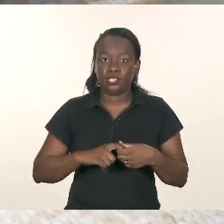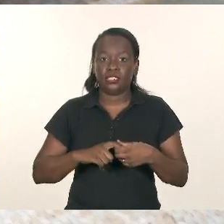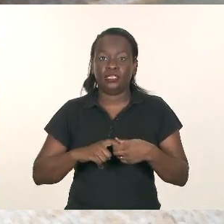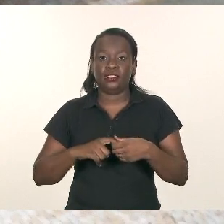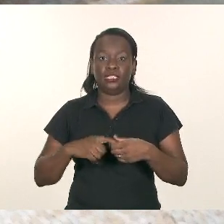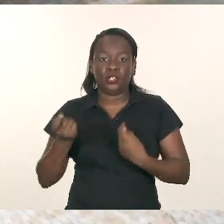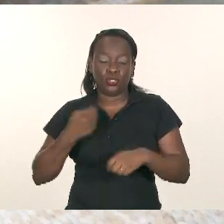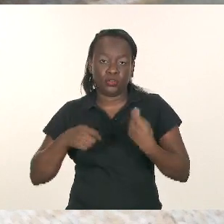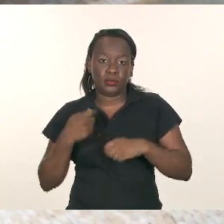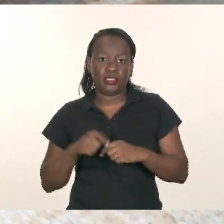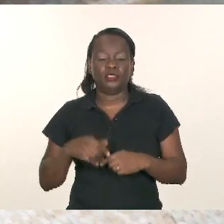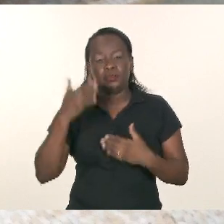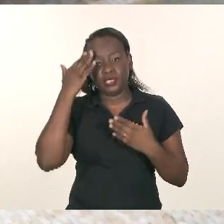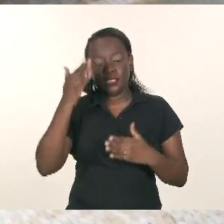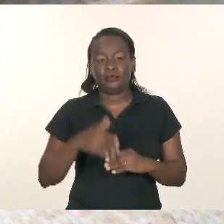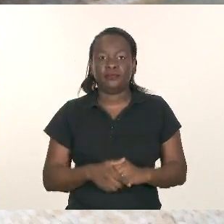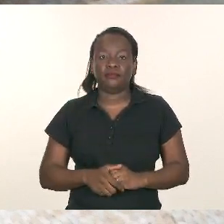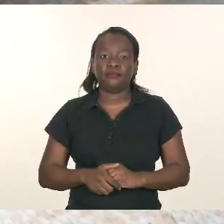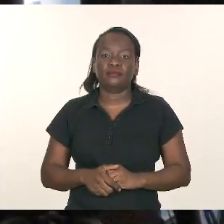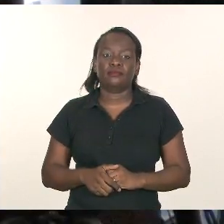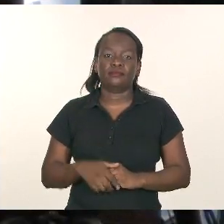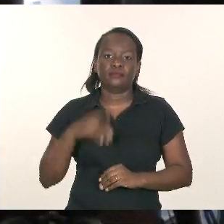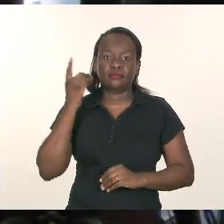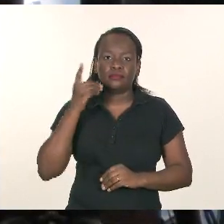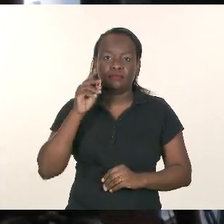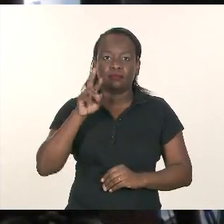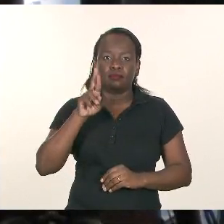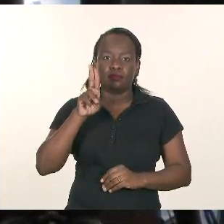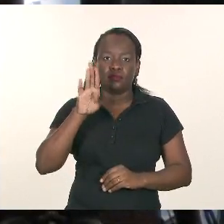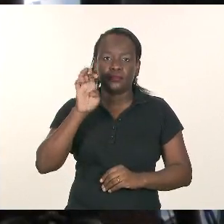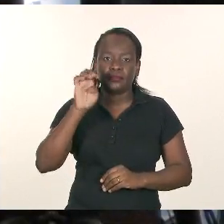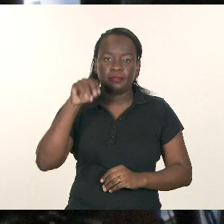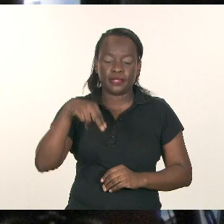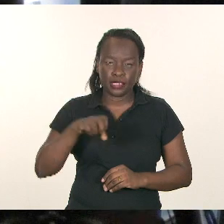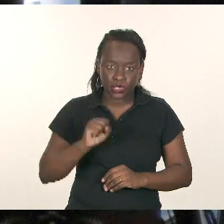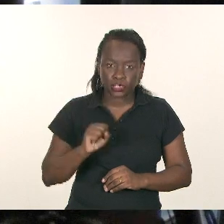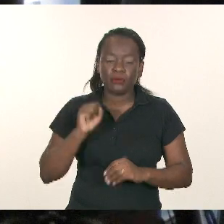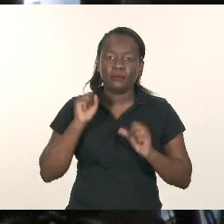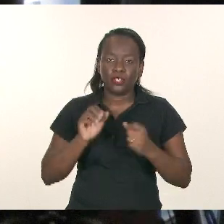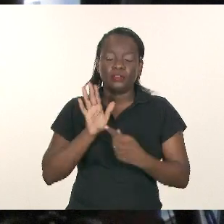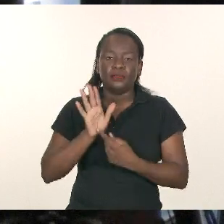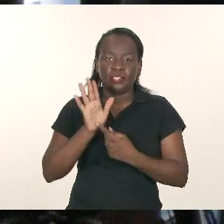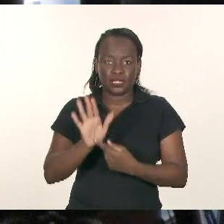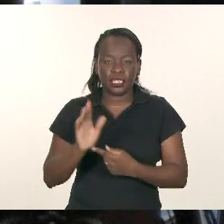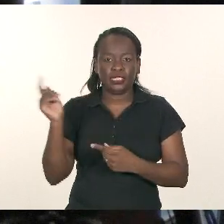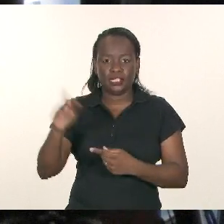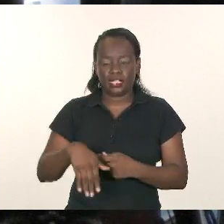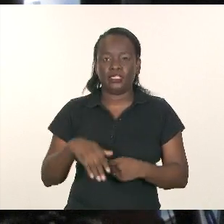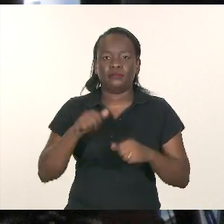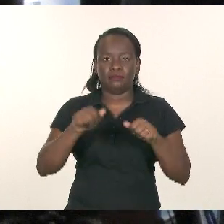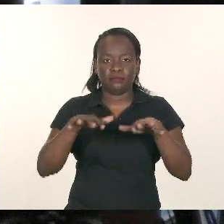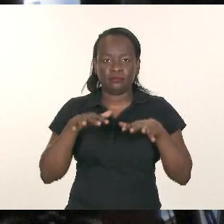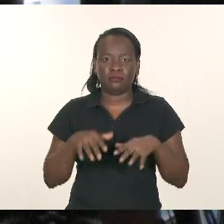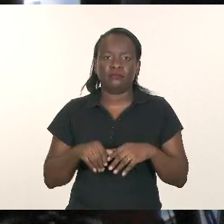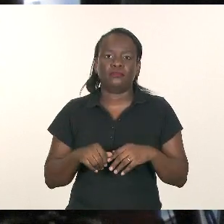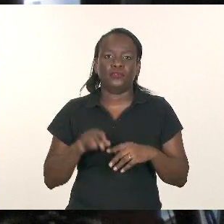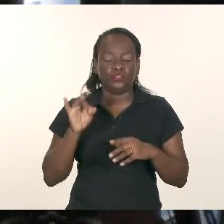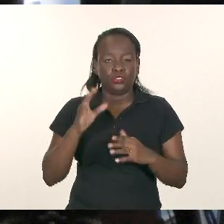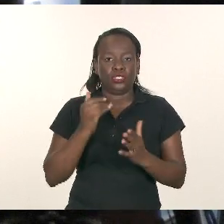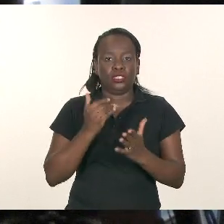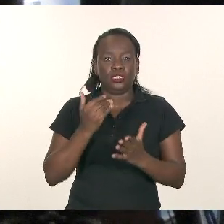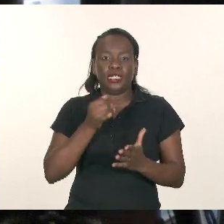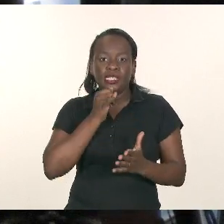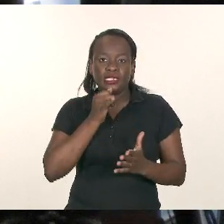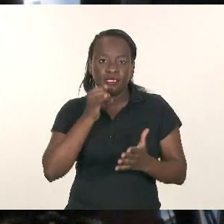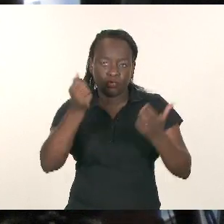sua economia. Obrigado, senhor presidente. Deputado Rubens pode apresentar que eu traí ao plenário. Só para